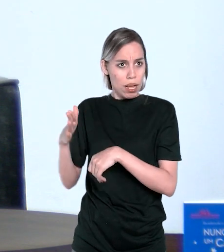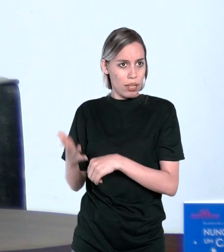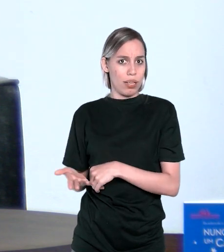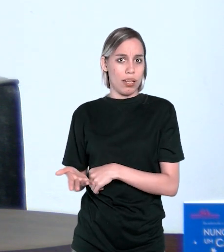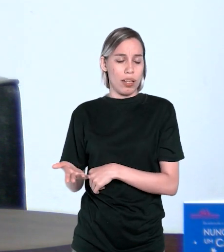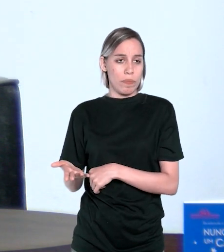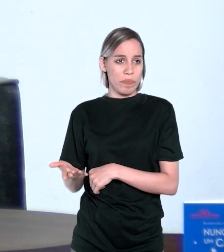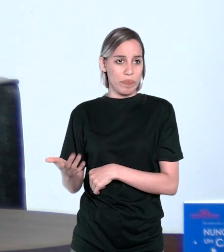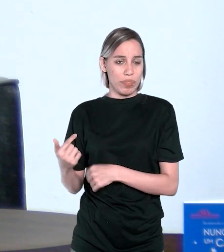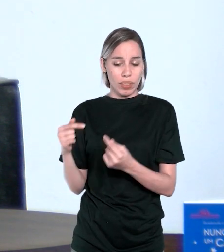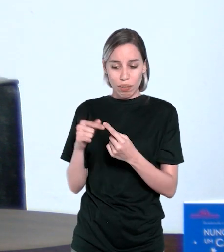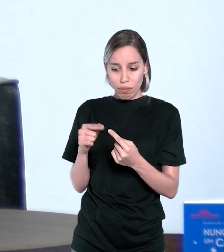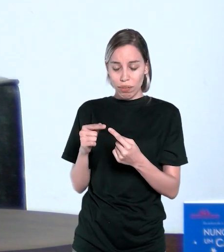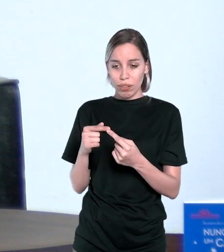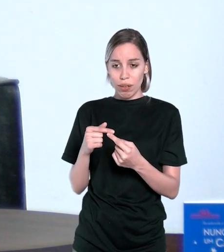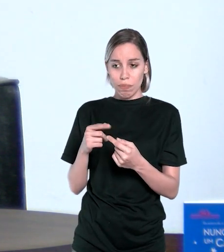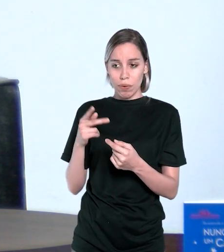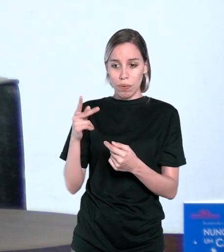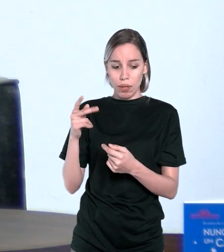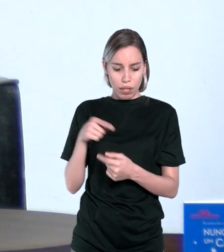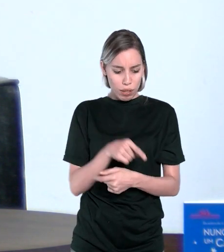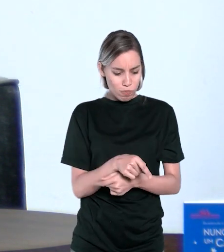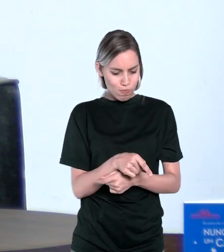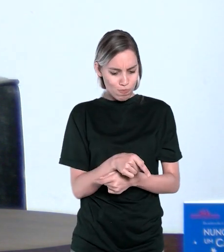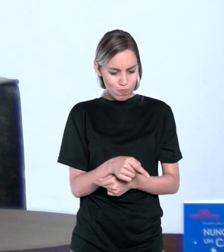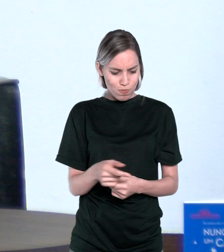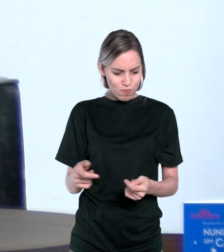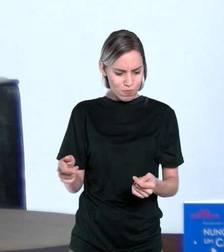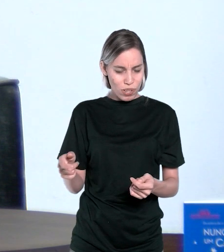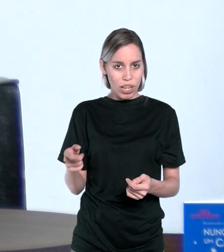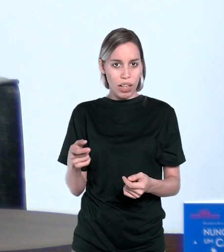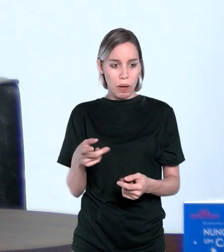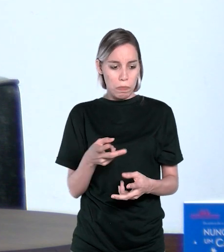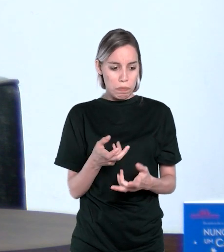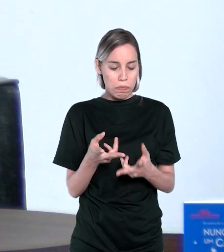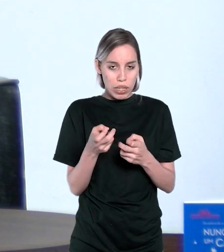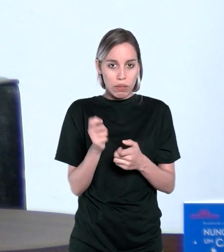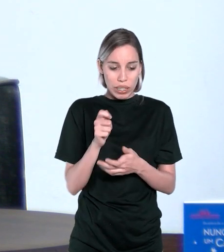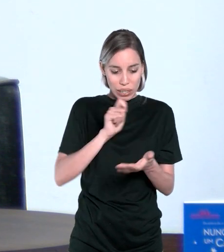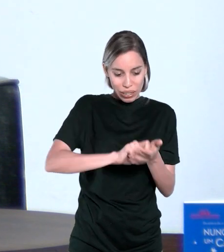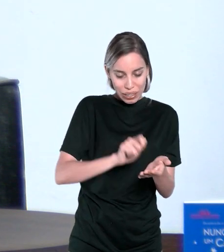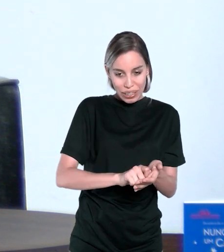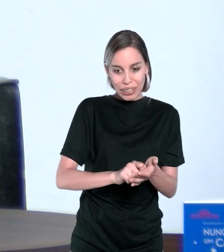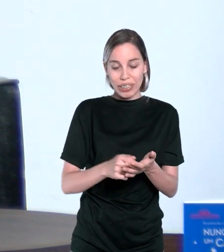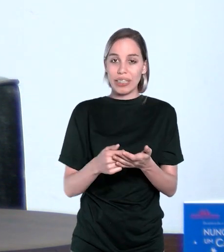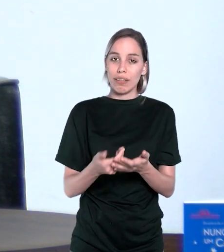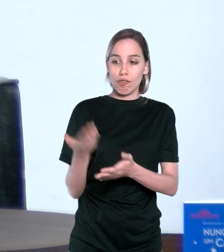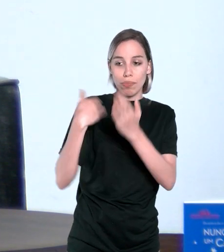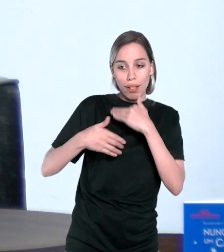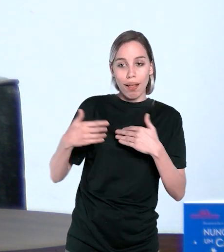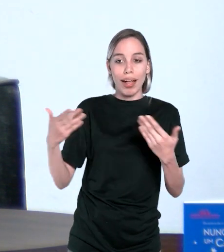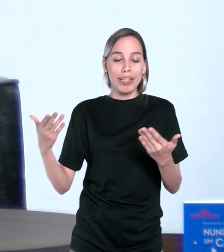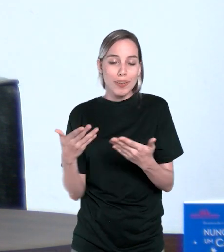era um pouco... Eu acho que muito da escrita tem a ver com a intuição e sobre aquilo que só você pode contar.